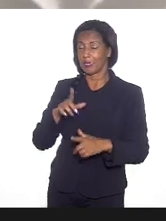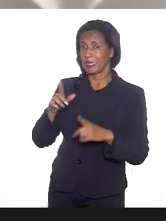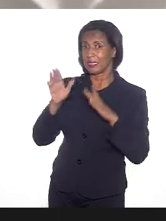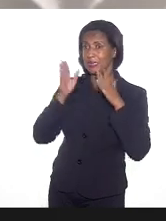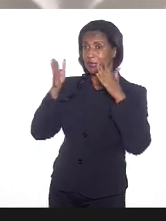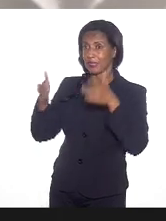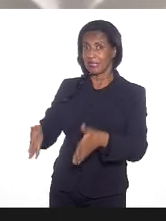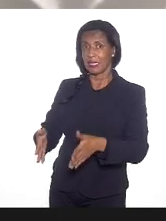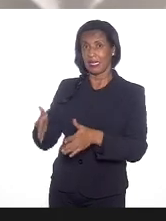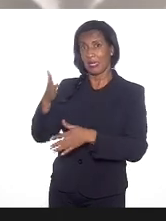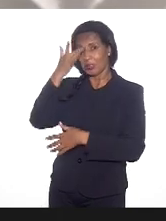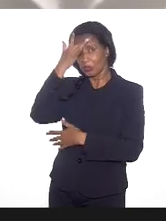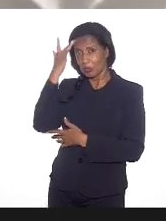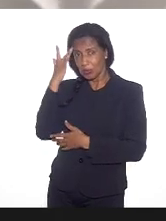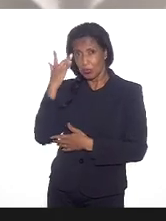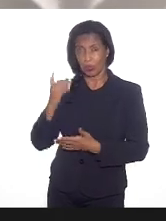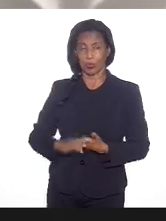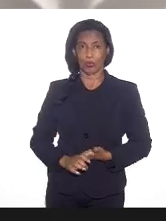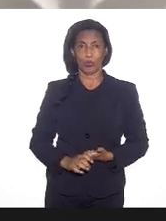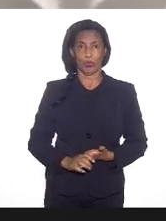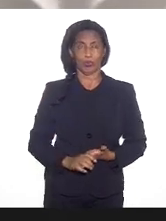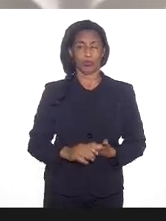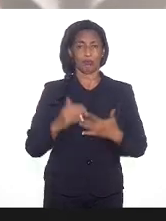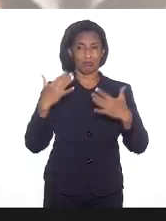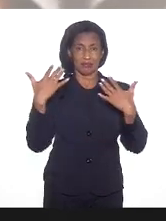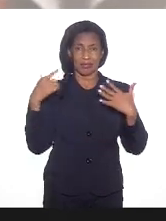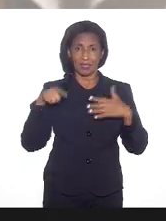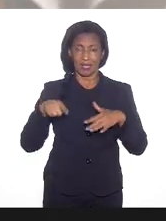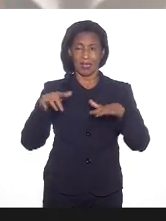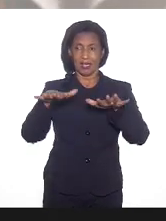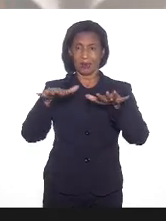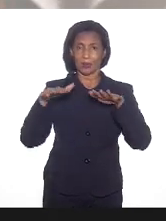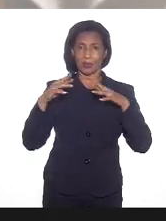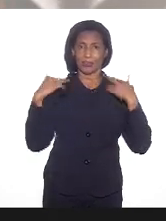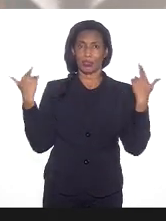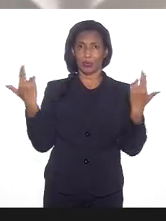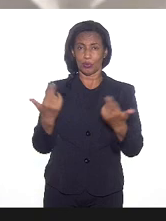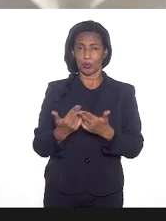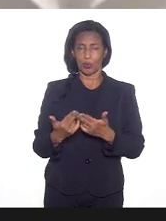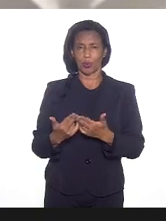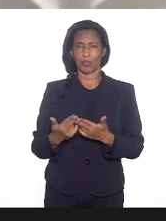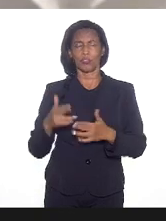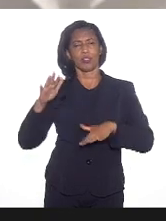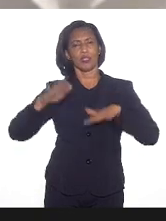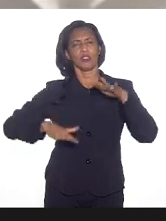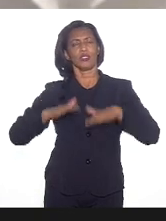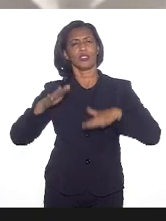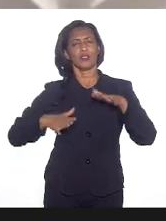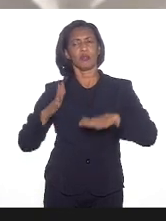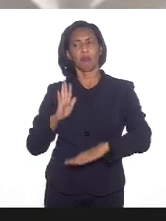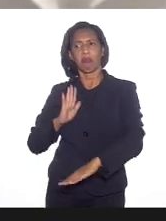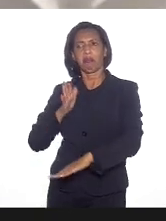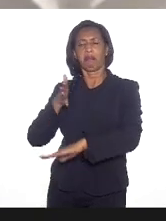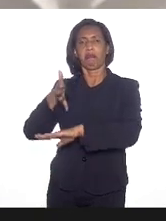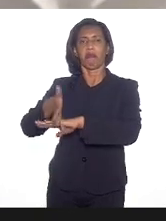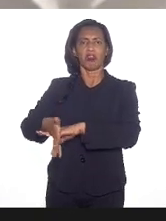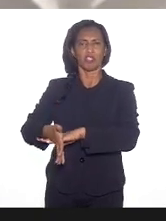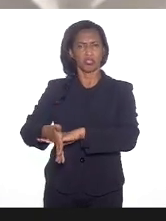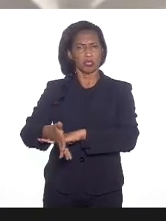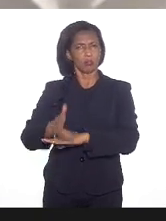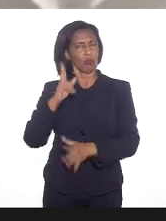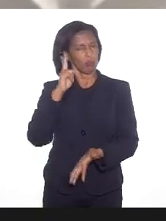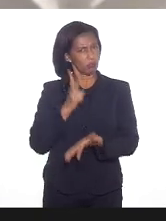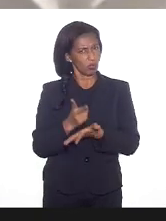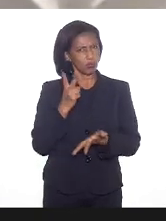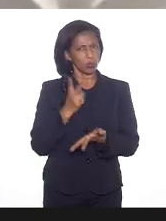servidores, sitiados no plenário, que foi, muitas das vezes, invadido, né, e